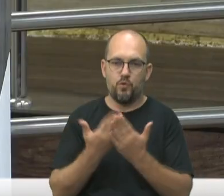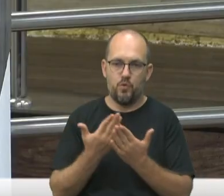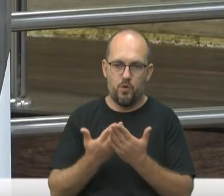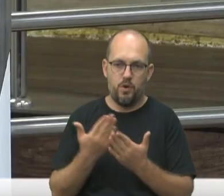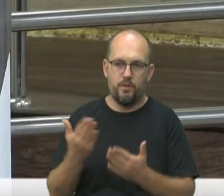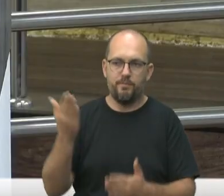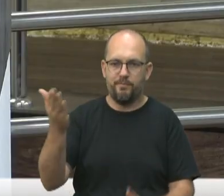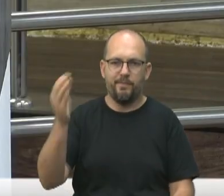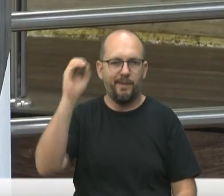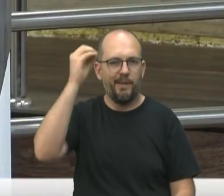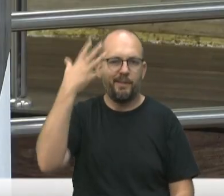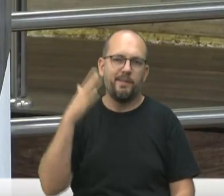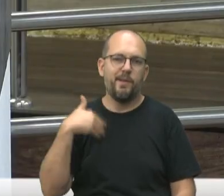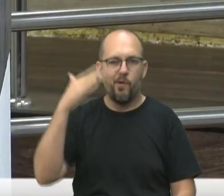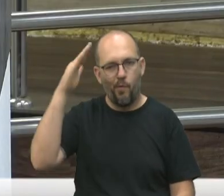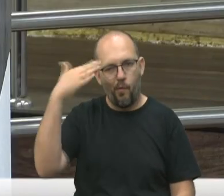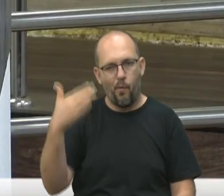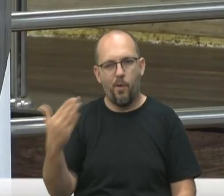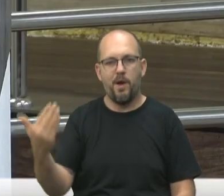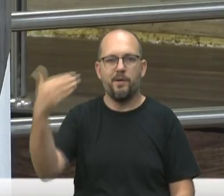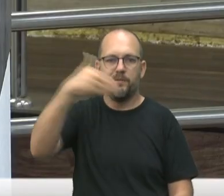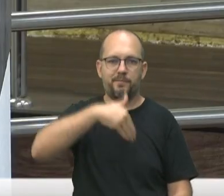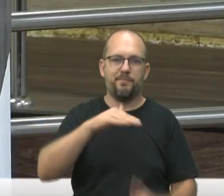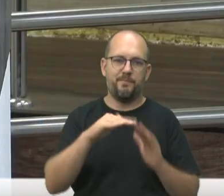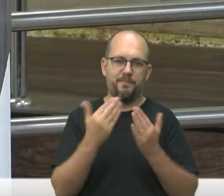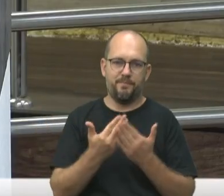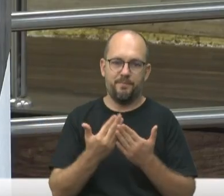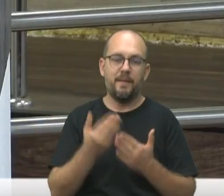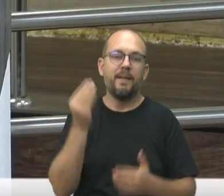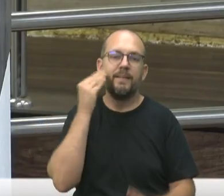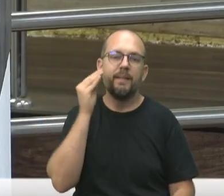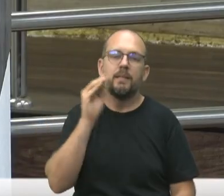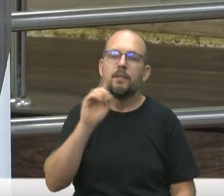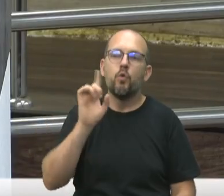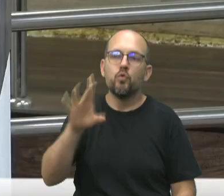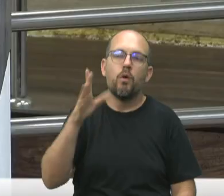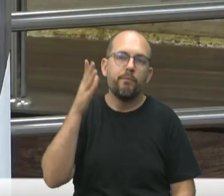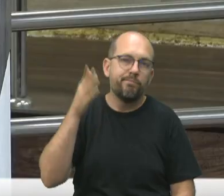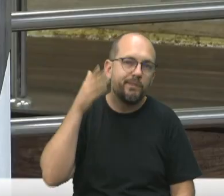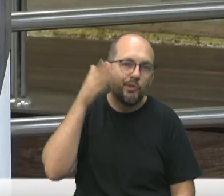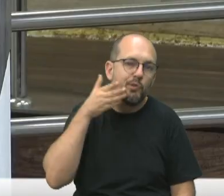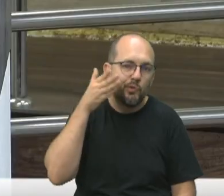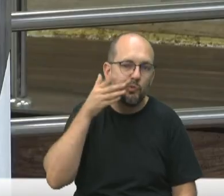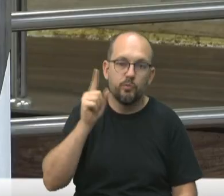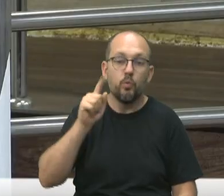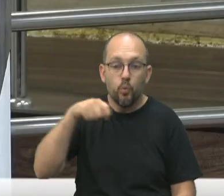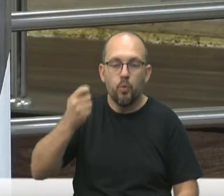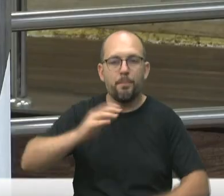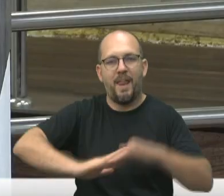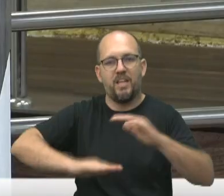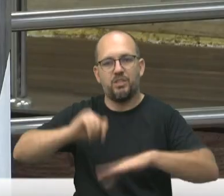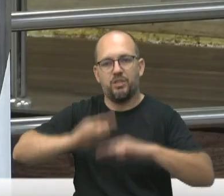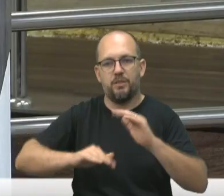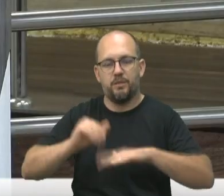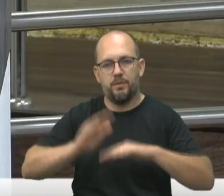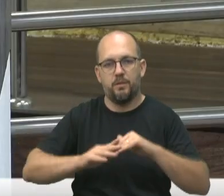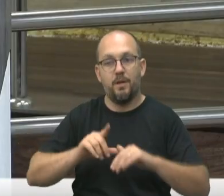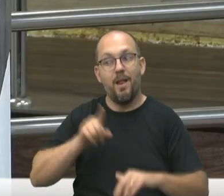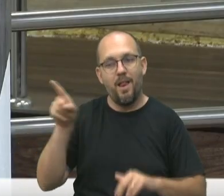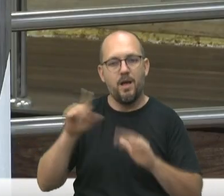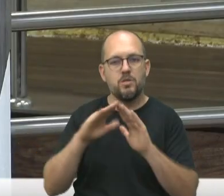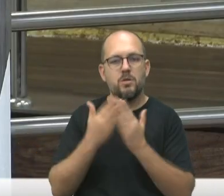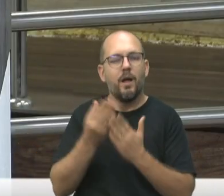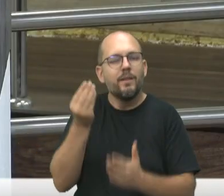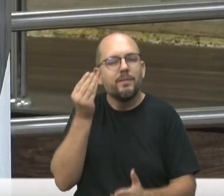minha escola, a gente tenta fazer, não só do discurso, mas uma prática. A nossa escola é uma escola que a gente tenta fazer